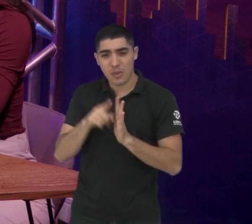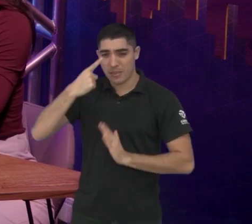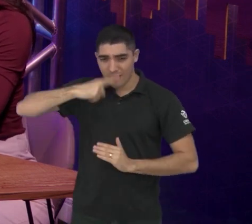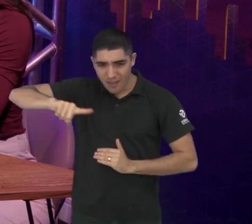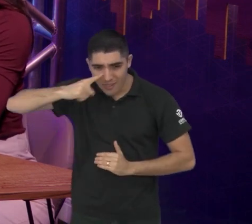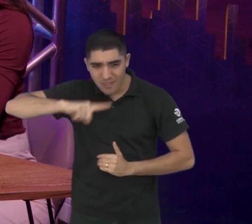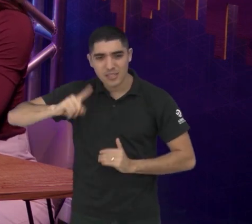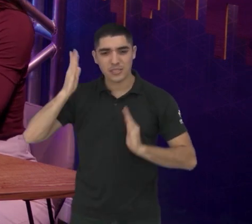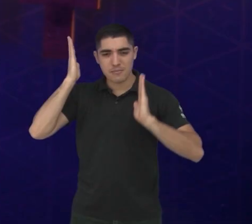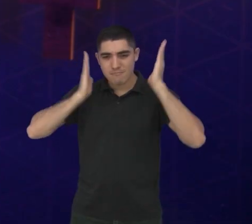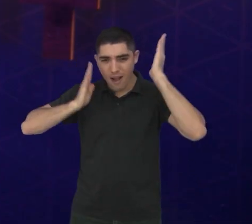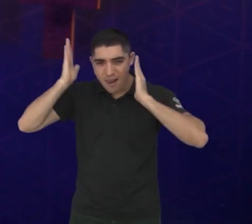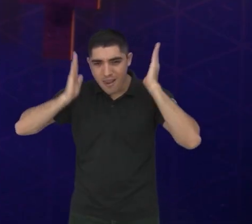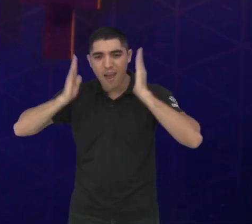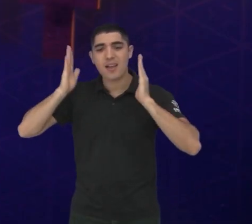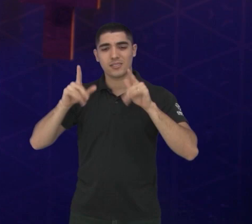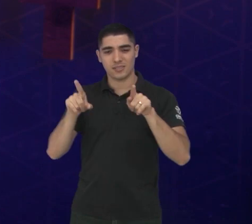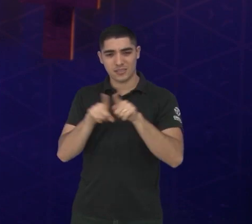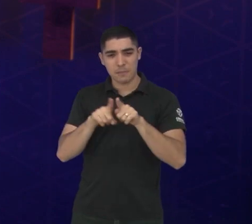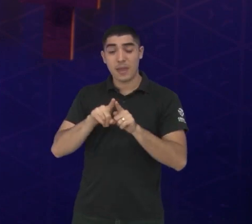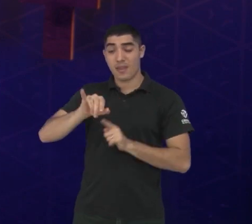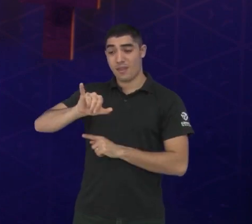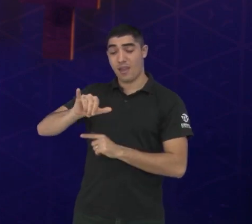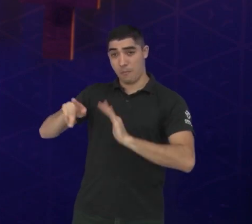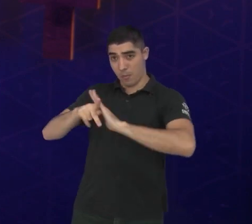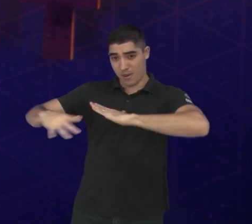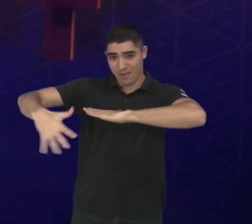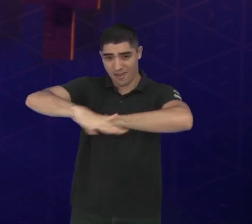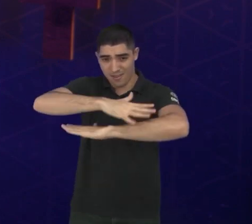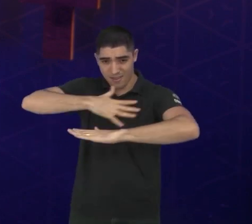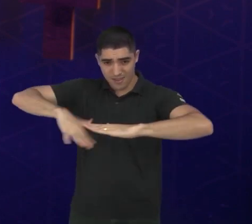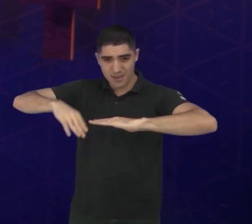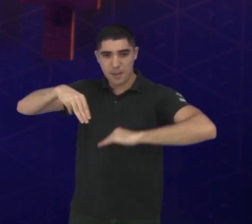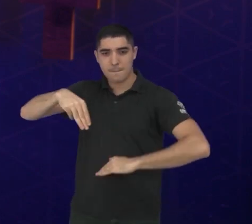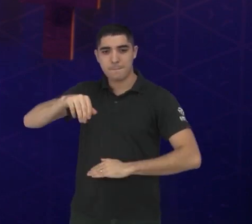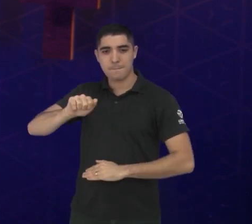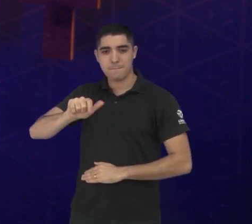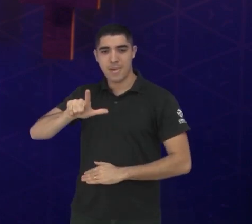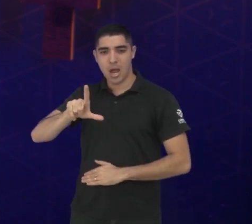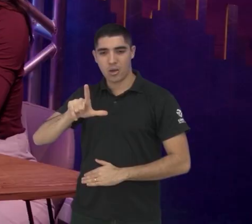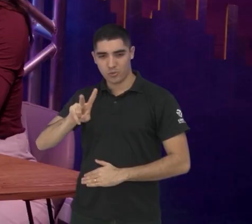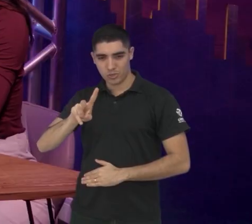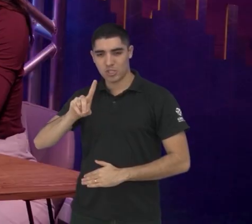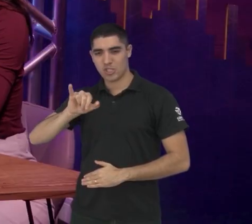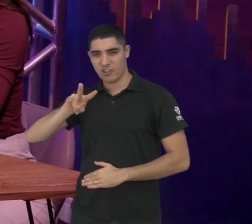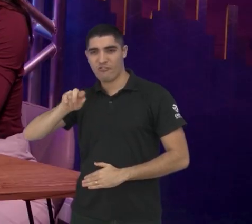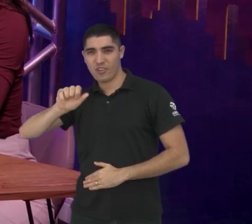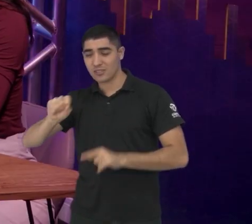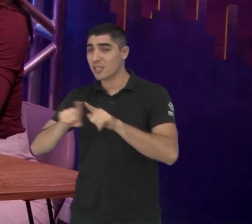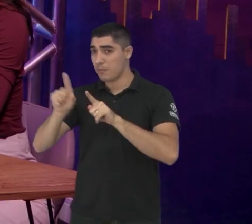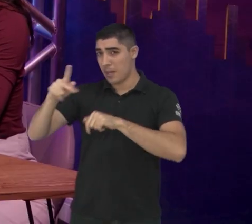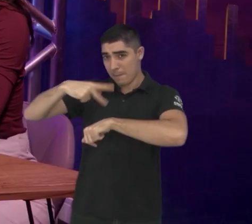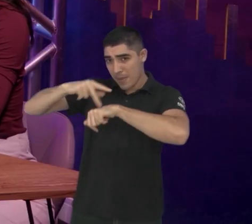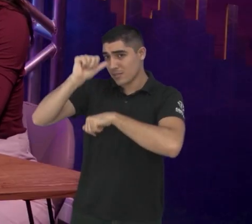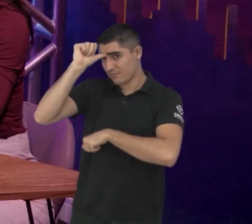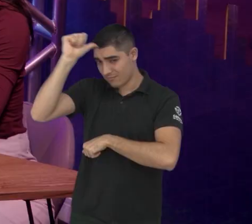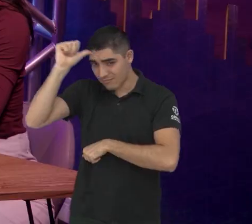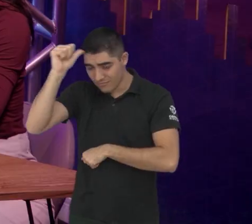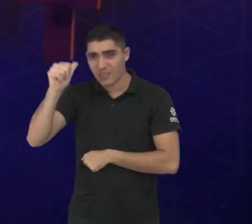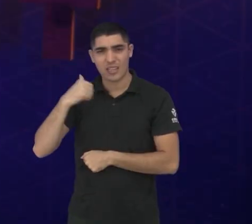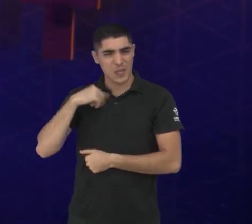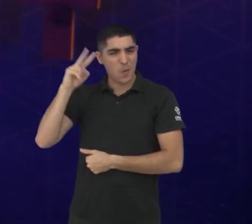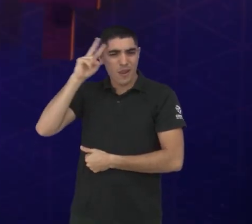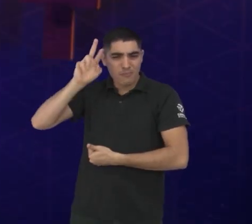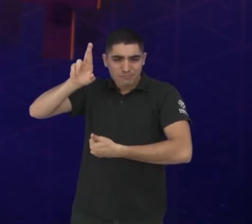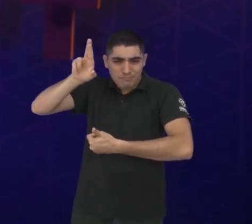Sri Lanka, Ilhas Maldivas também foram atingidas. Foi um terremoto que marcou bastante. Eu lembro, eu era criança, eu ouvia isso no